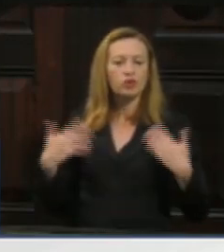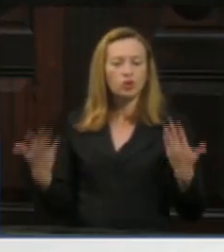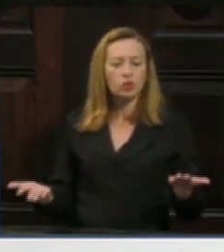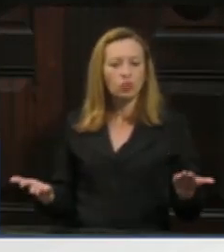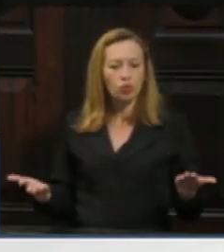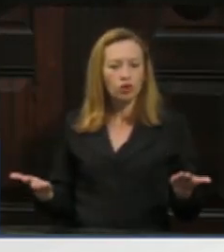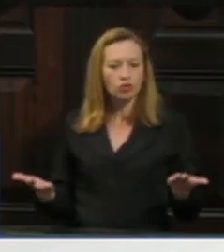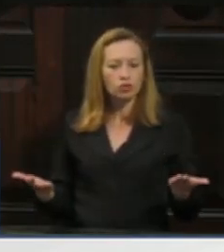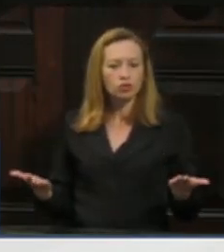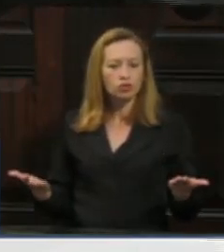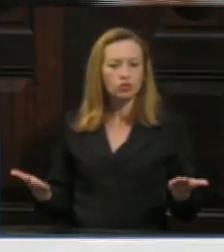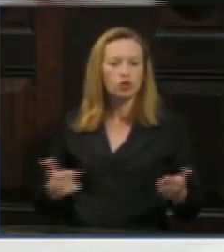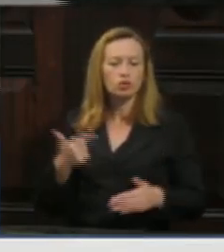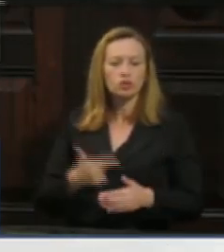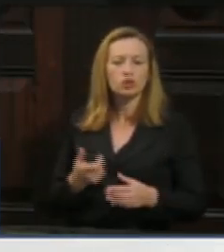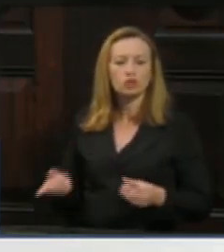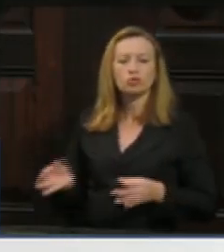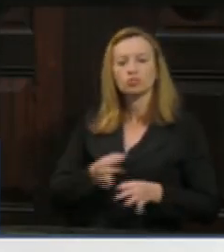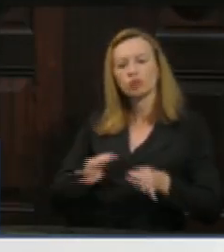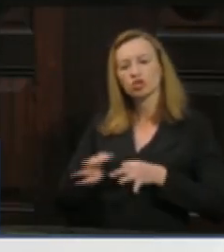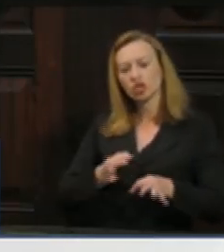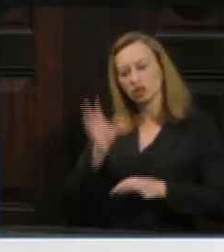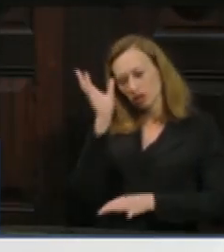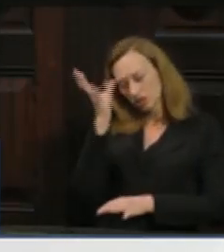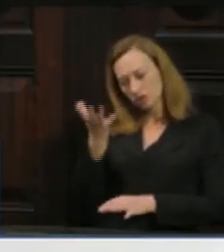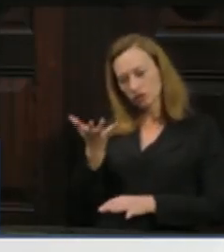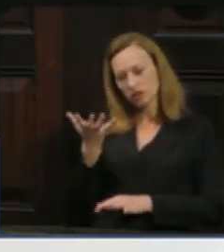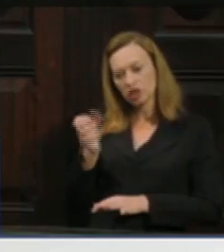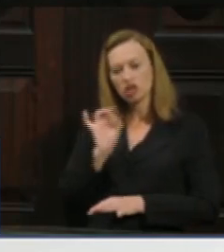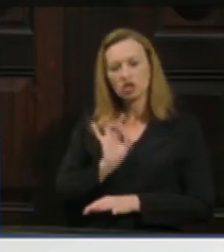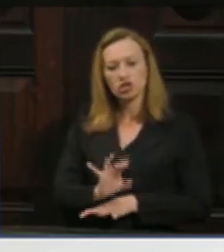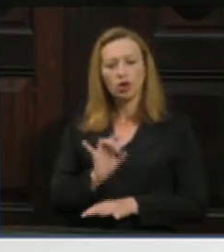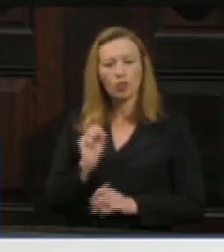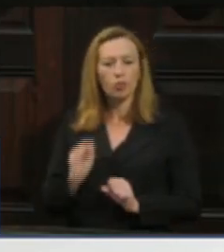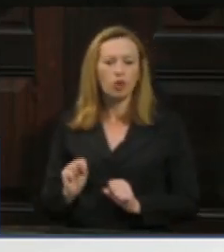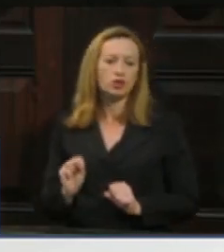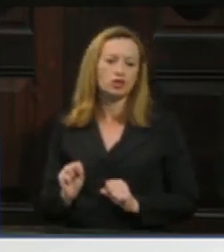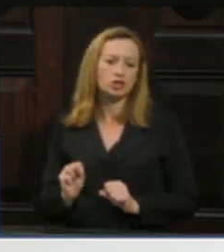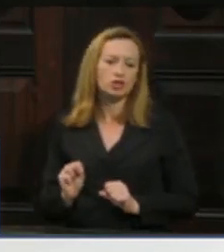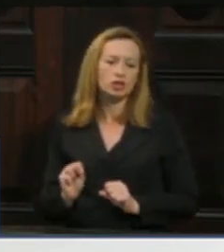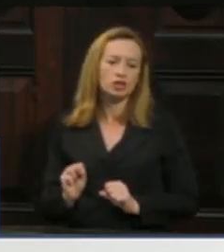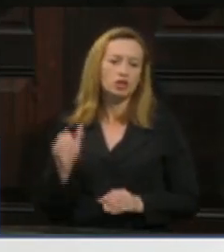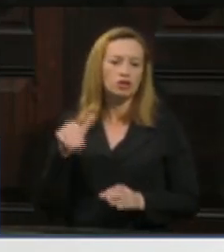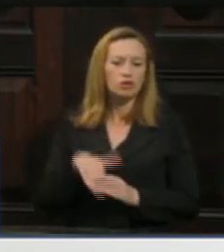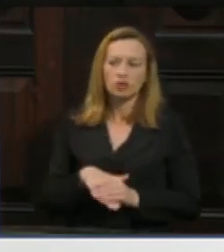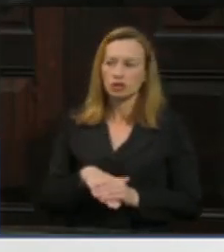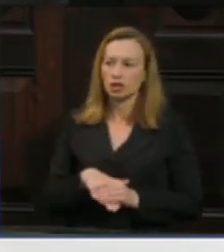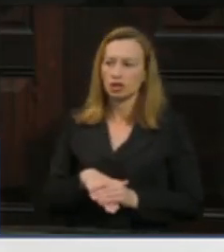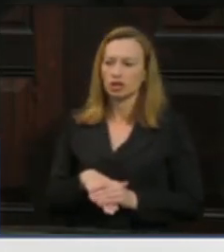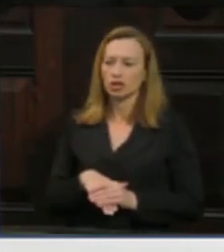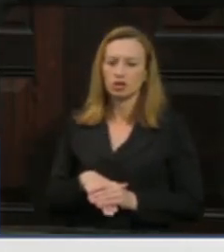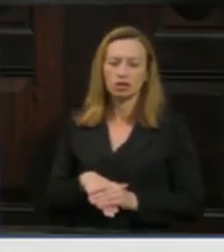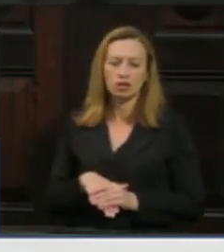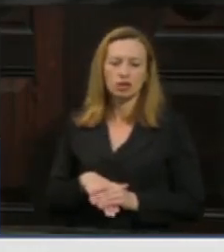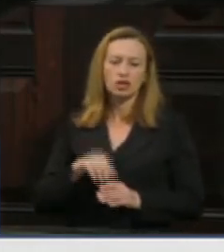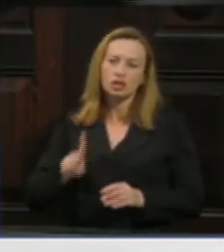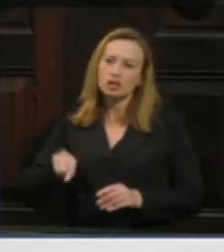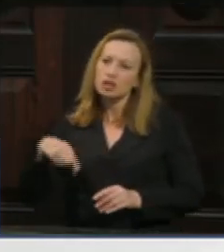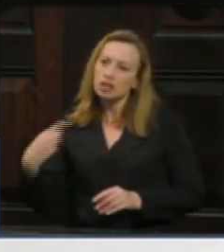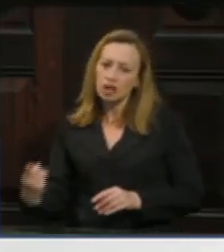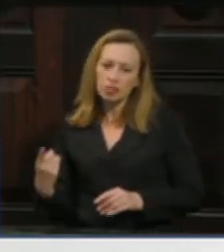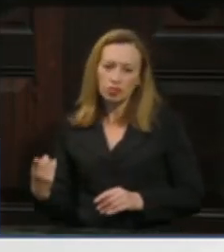e que no artigo 6º diz que as manifestações de cidadãos, atendidas às regras do